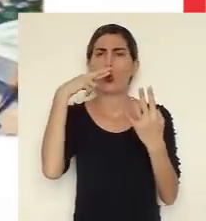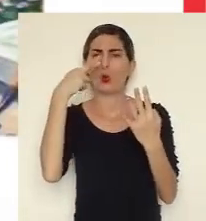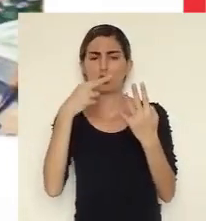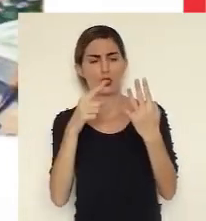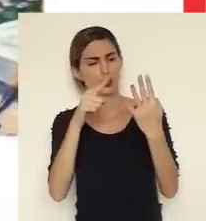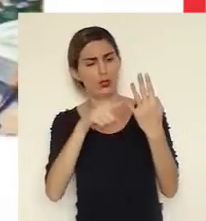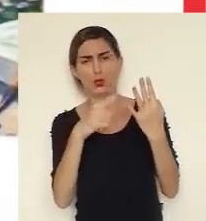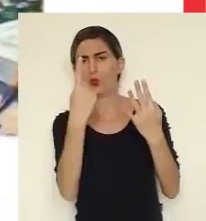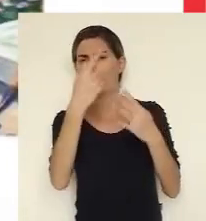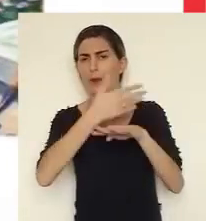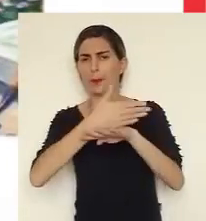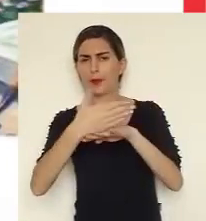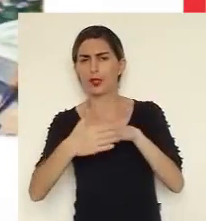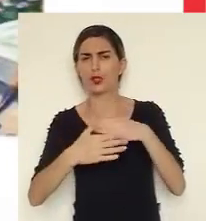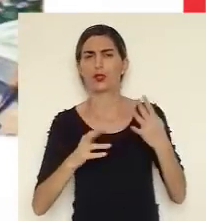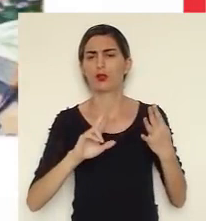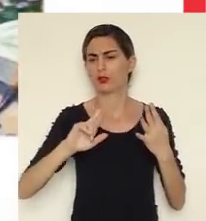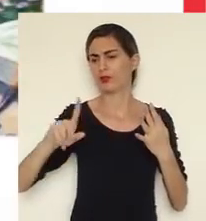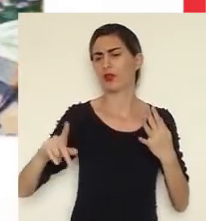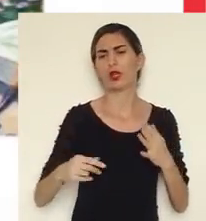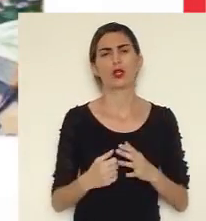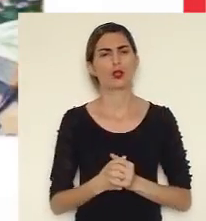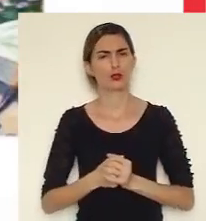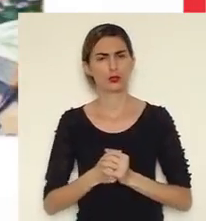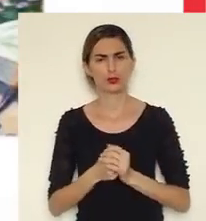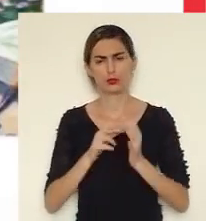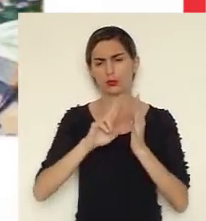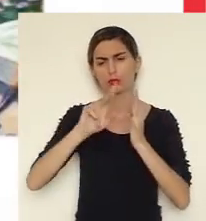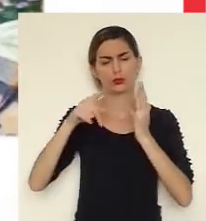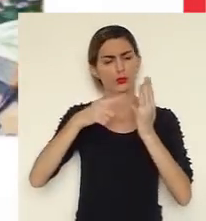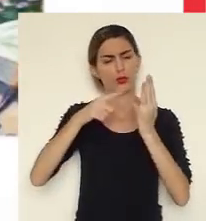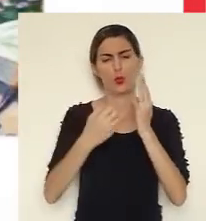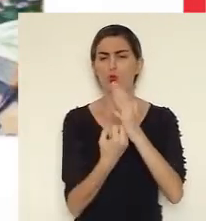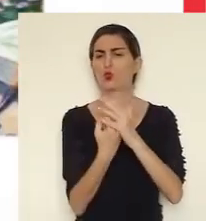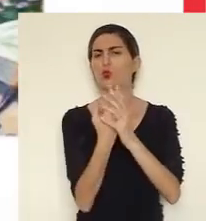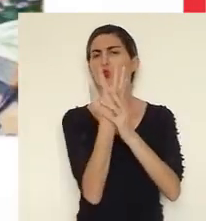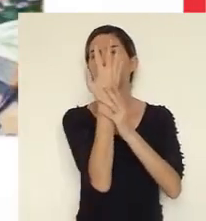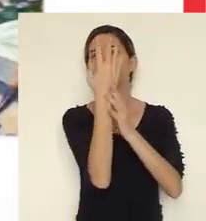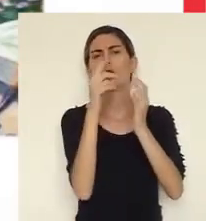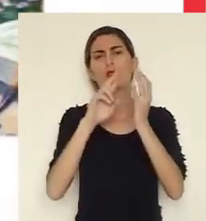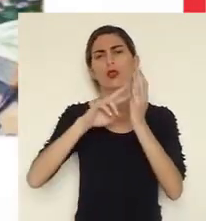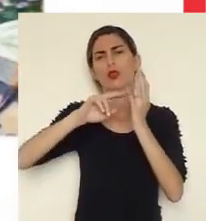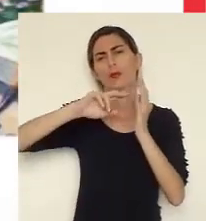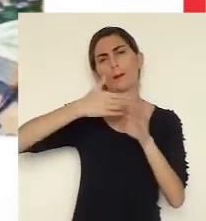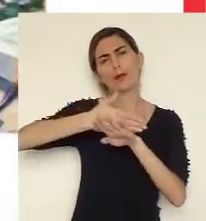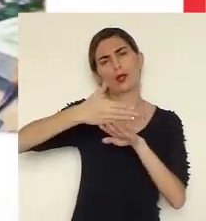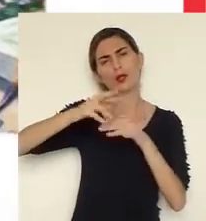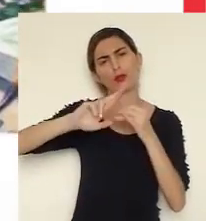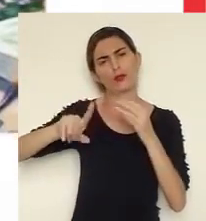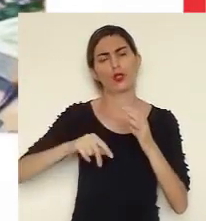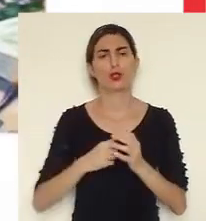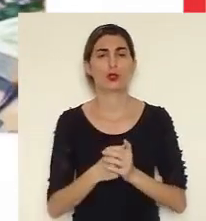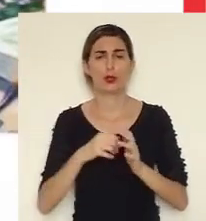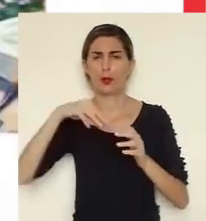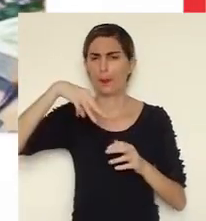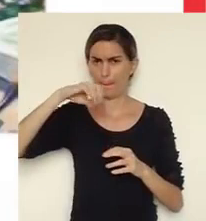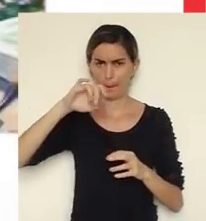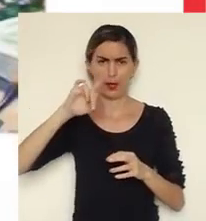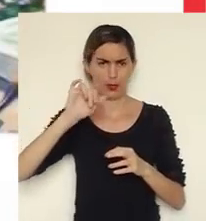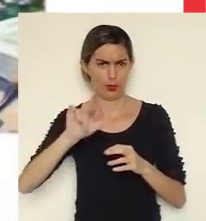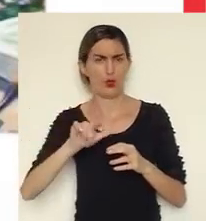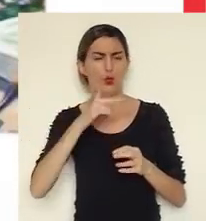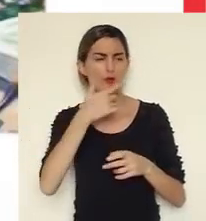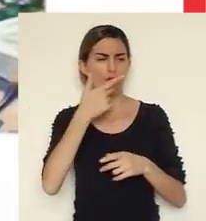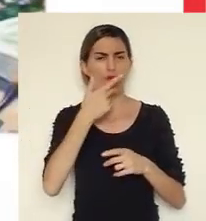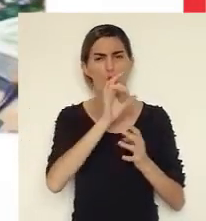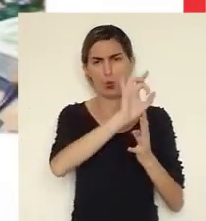probabilidade. Nasceram 3 e a outra flor ela nasceu branca. Então Mendel